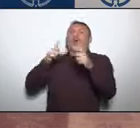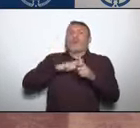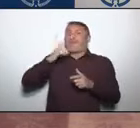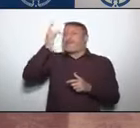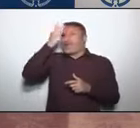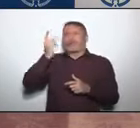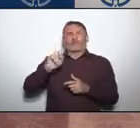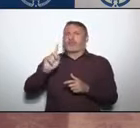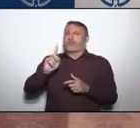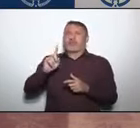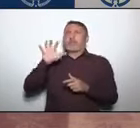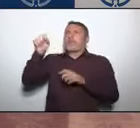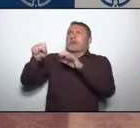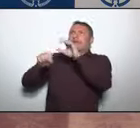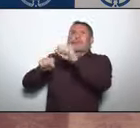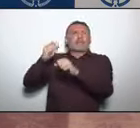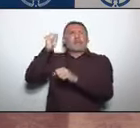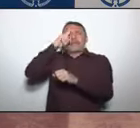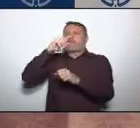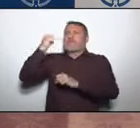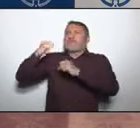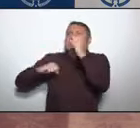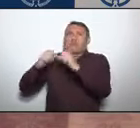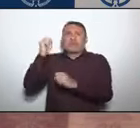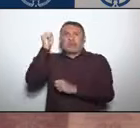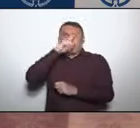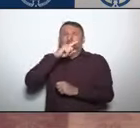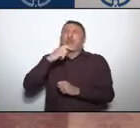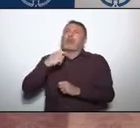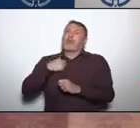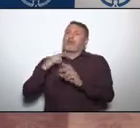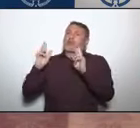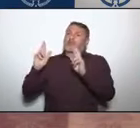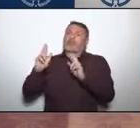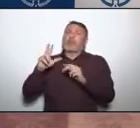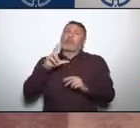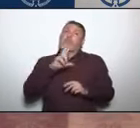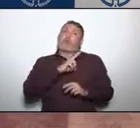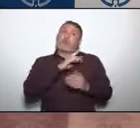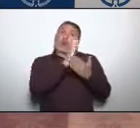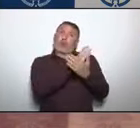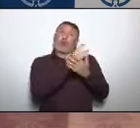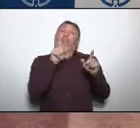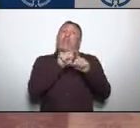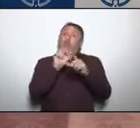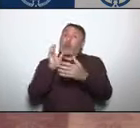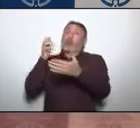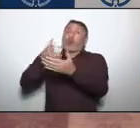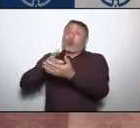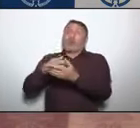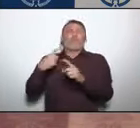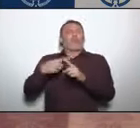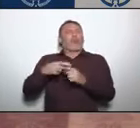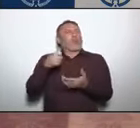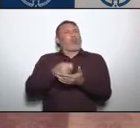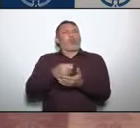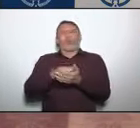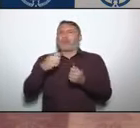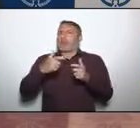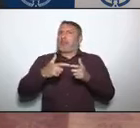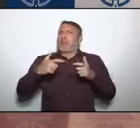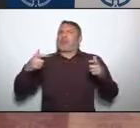encontrar. Eu espero que os hospitais privados também estejam comprando respiradores, porque é necessário que a gente amplie o número de respiradores no estado